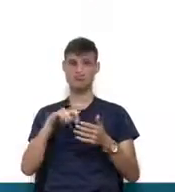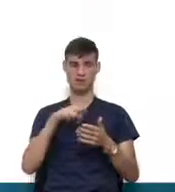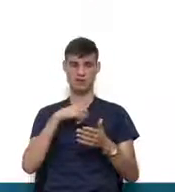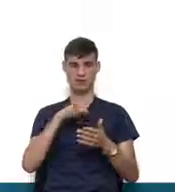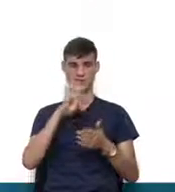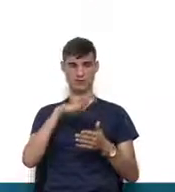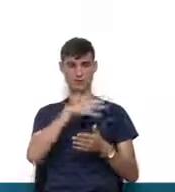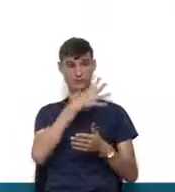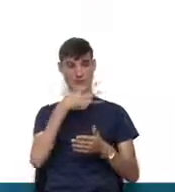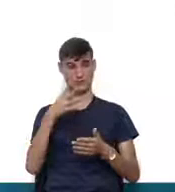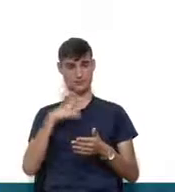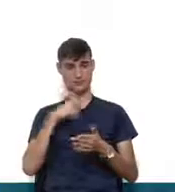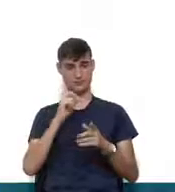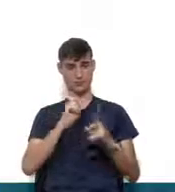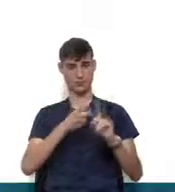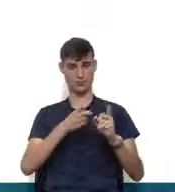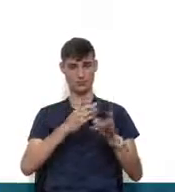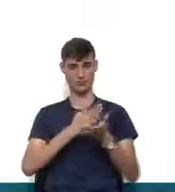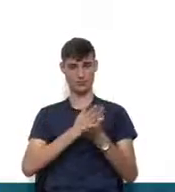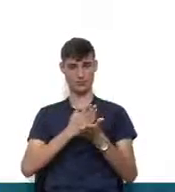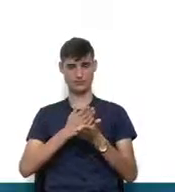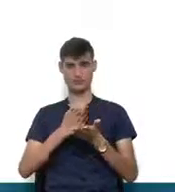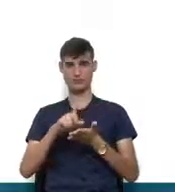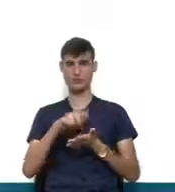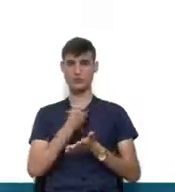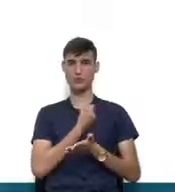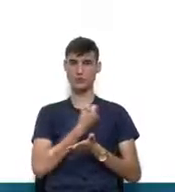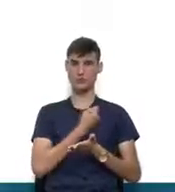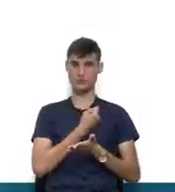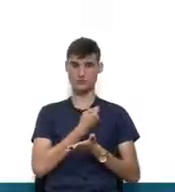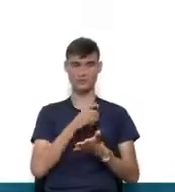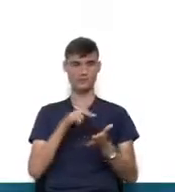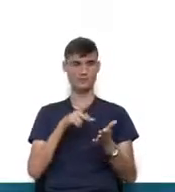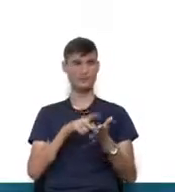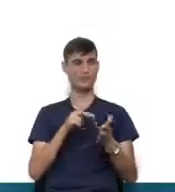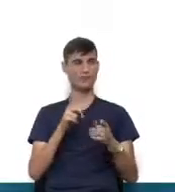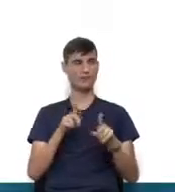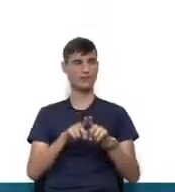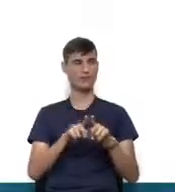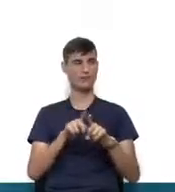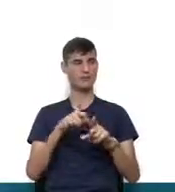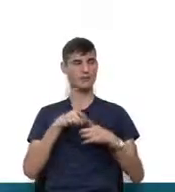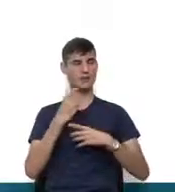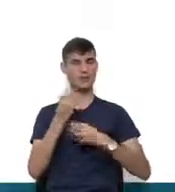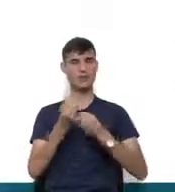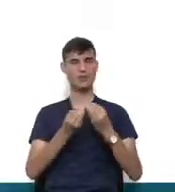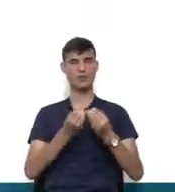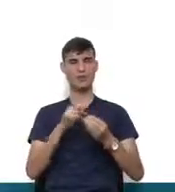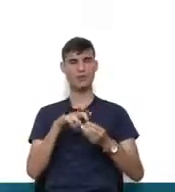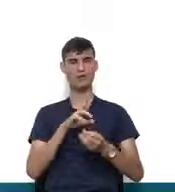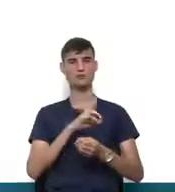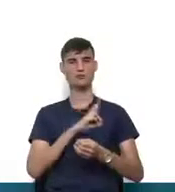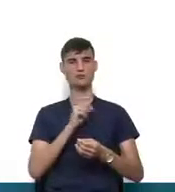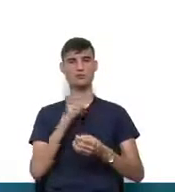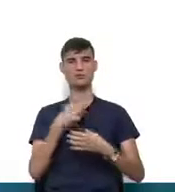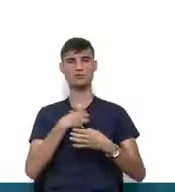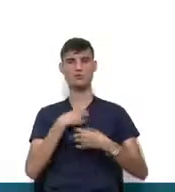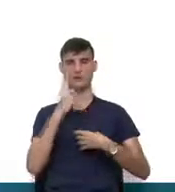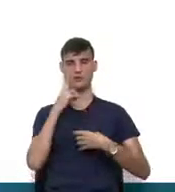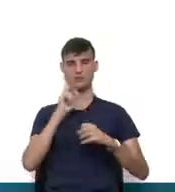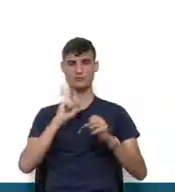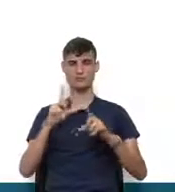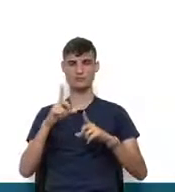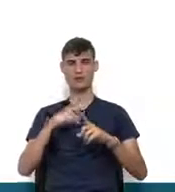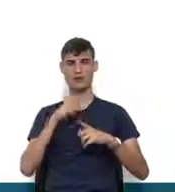lista ordenada, neste caso aqui de números reais, e elas podem ser representadas dessa forma, tá? Quando eu